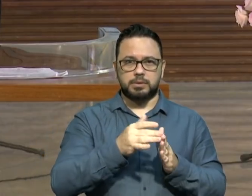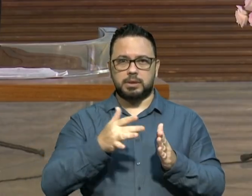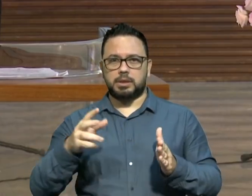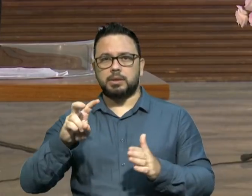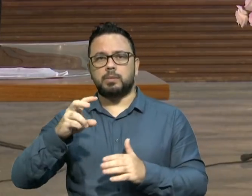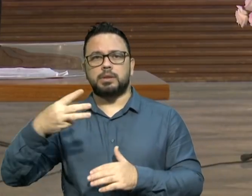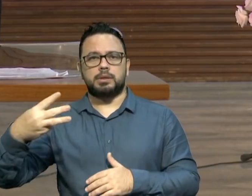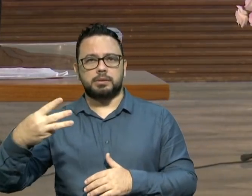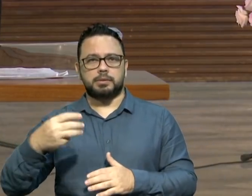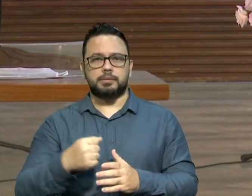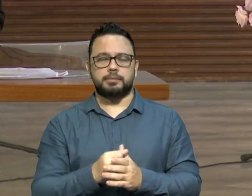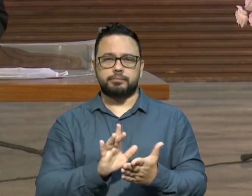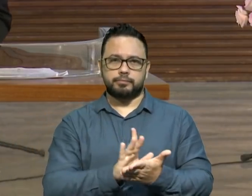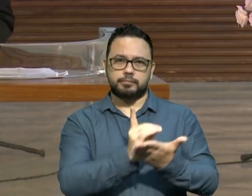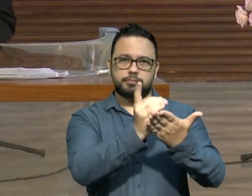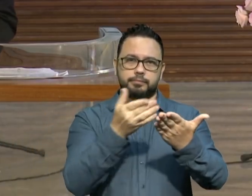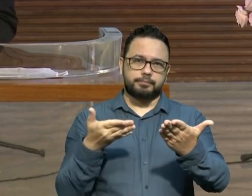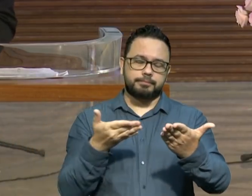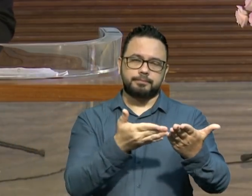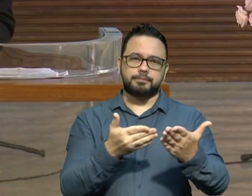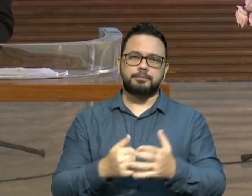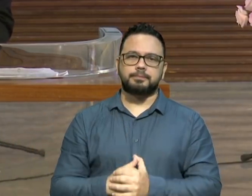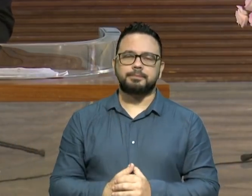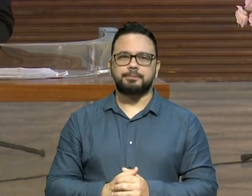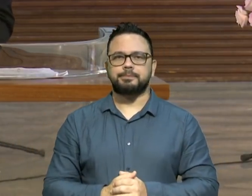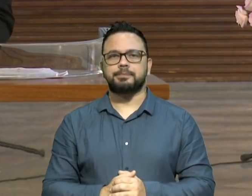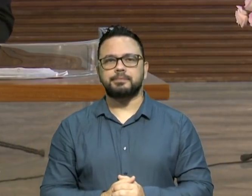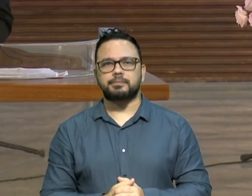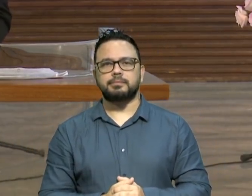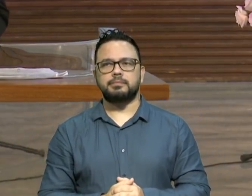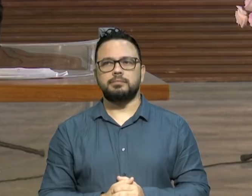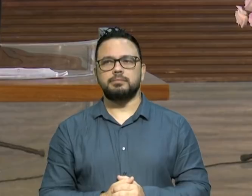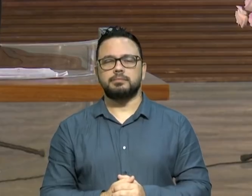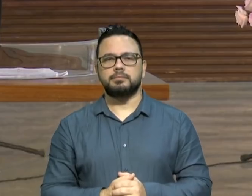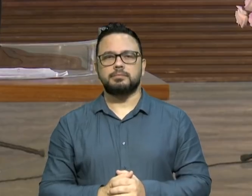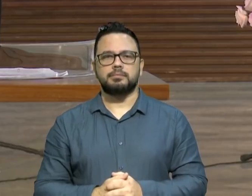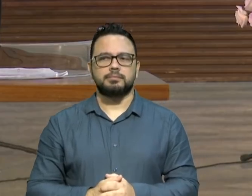53 aba A palavra do senhor aí ó